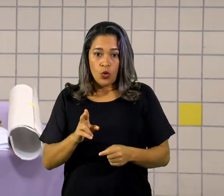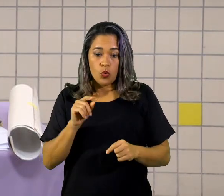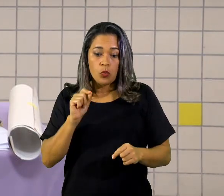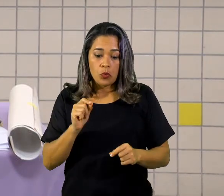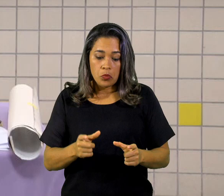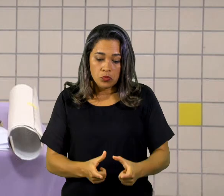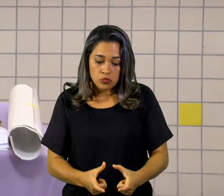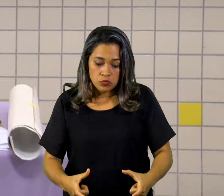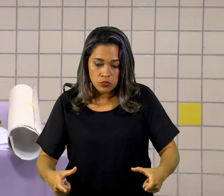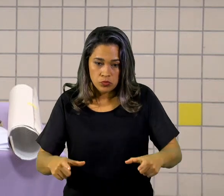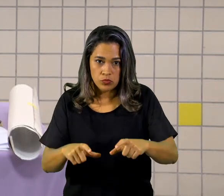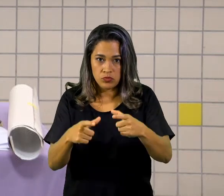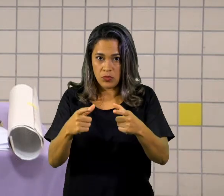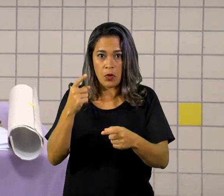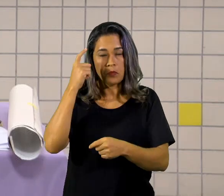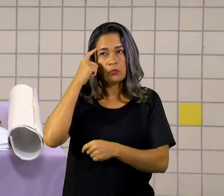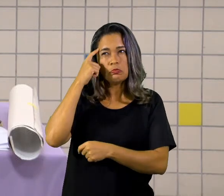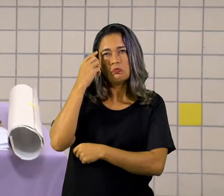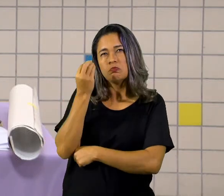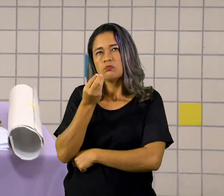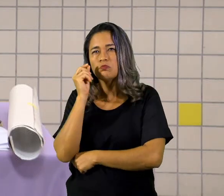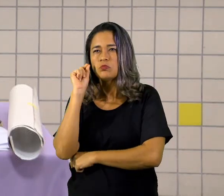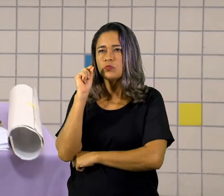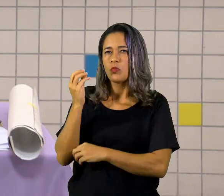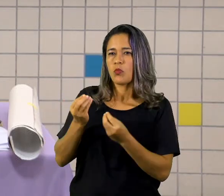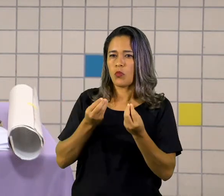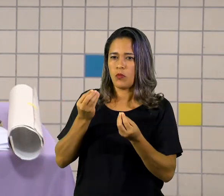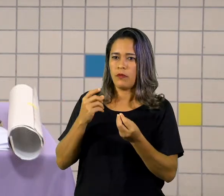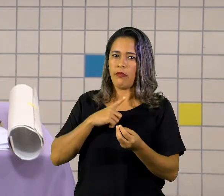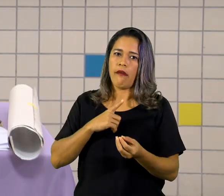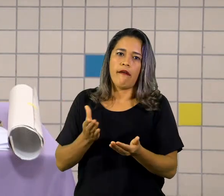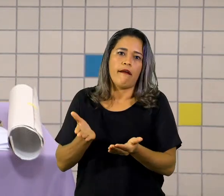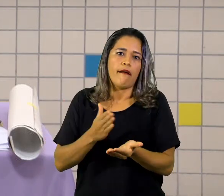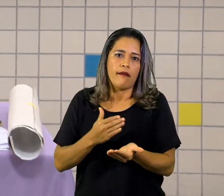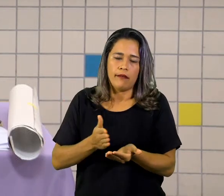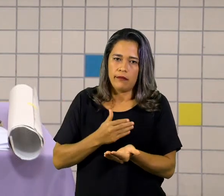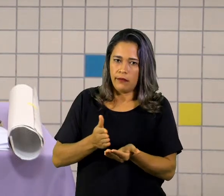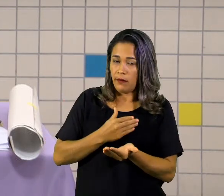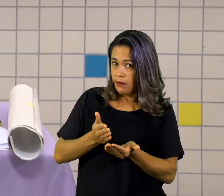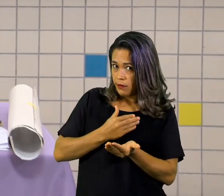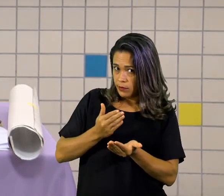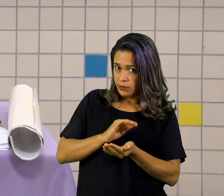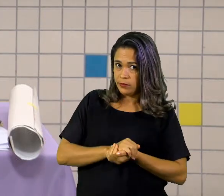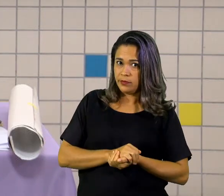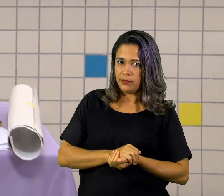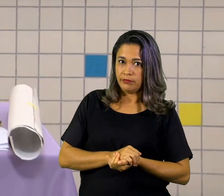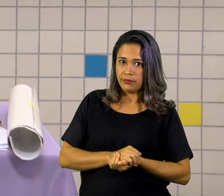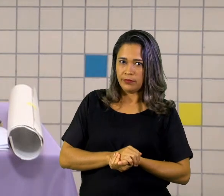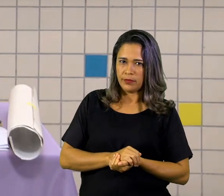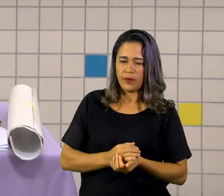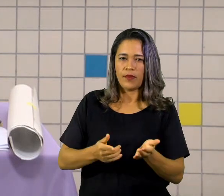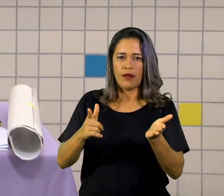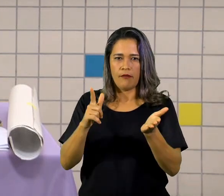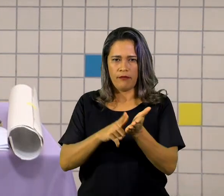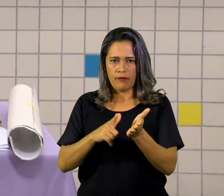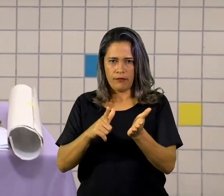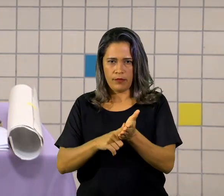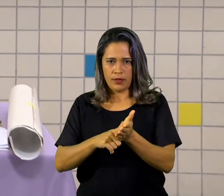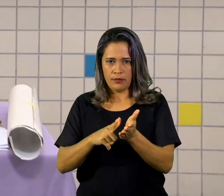em suportes como algumas crianças têm caderno, outras têm folhas